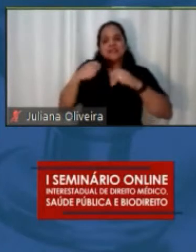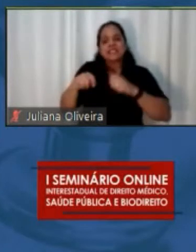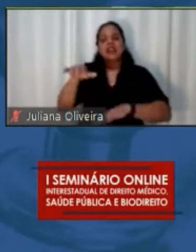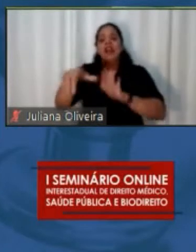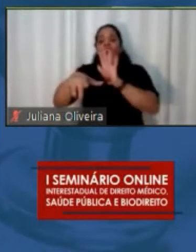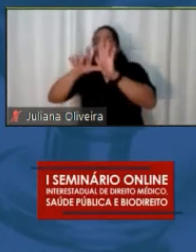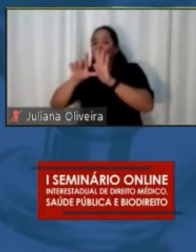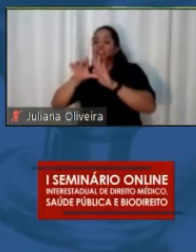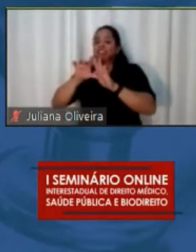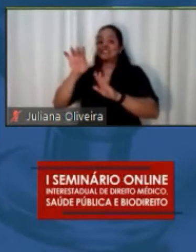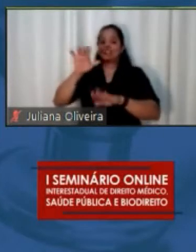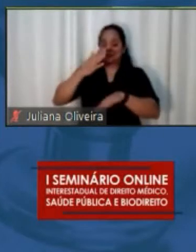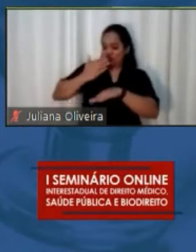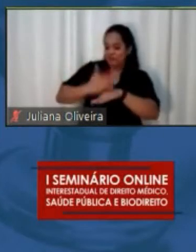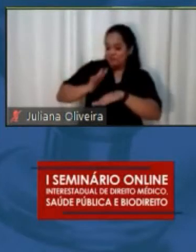momento adequado.